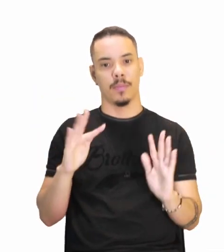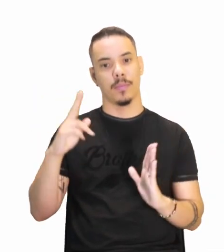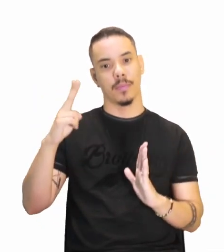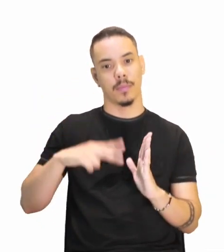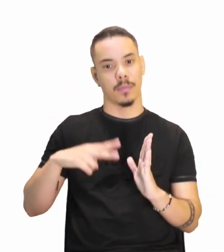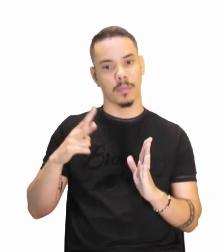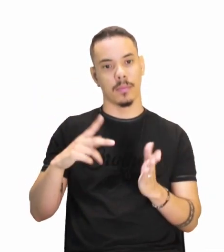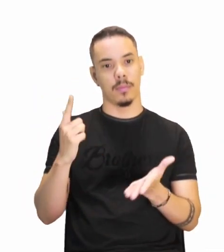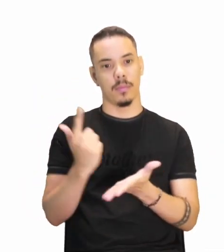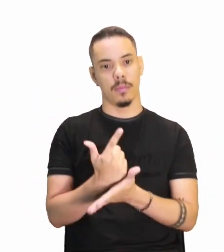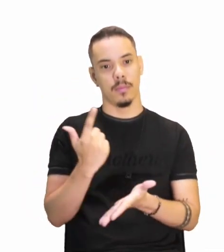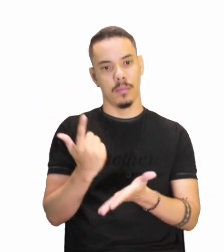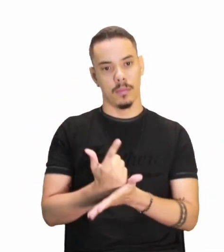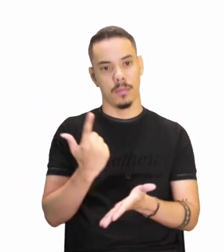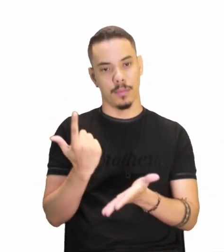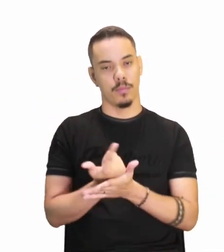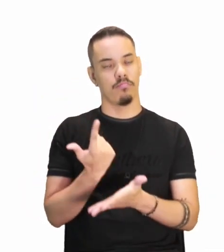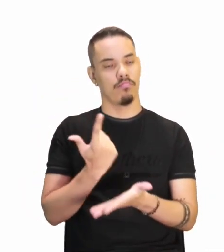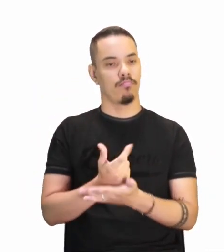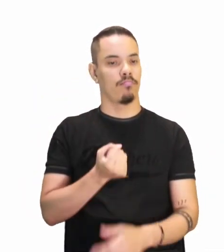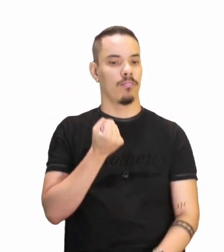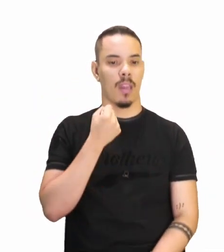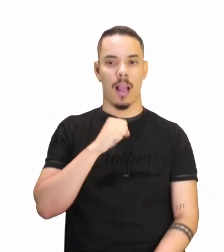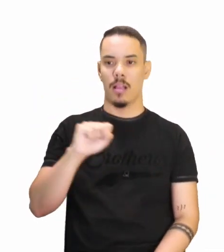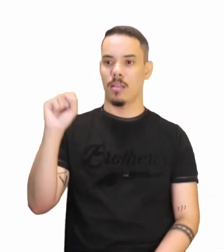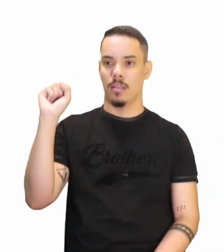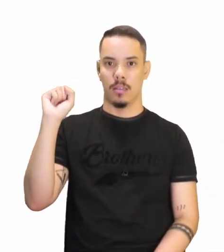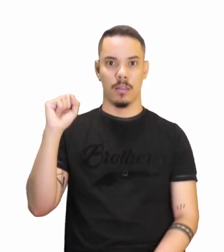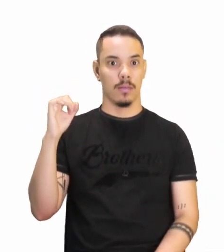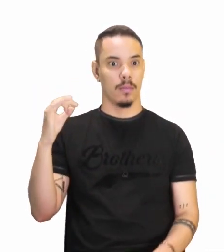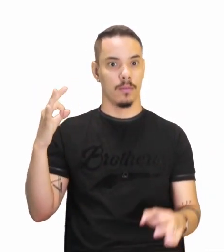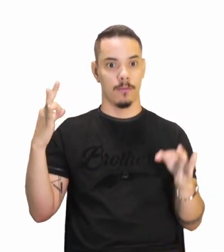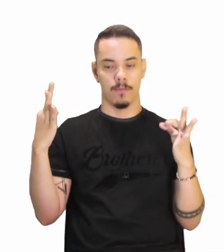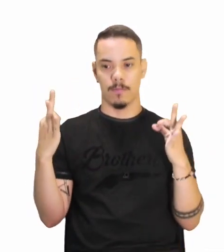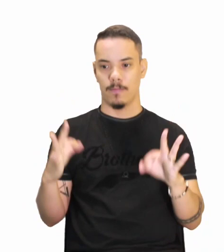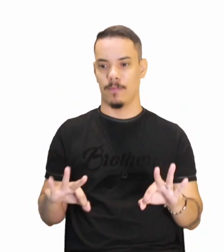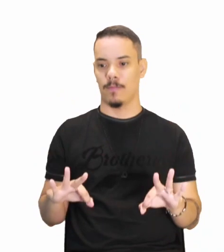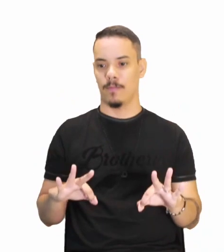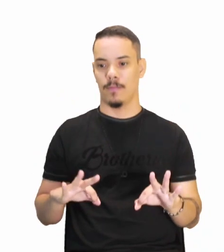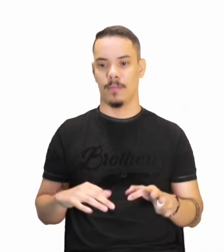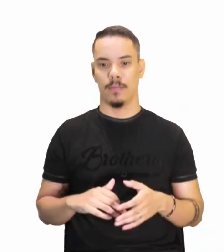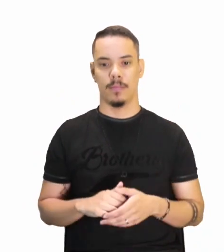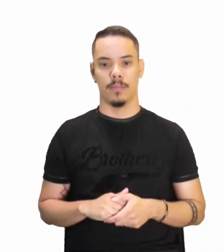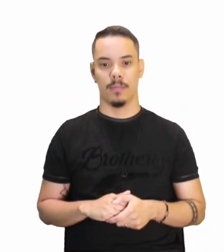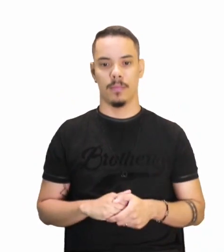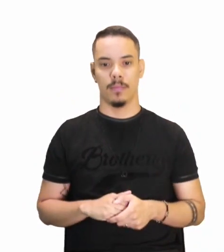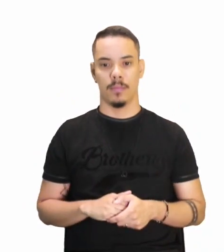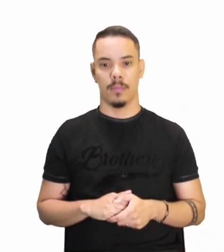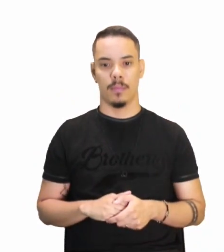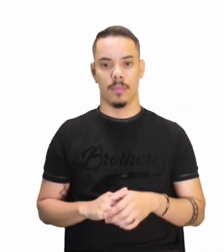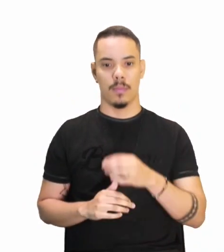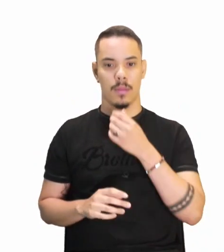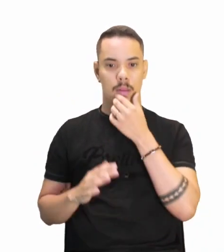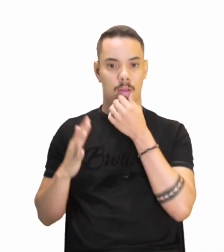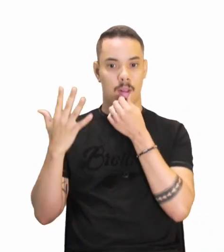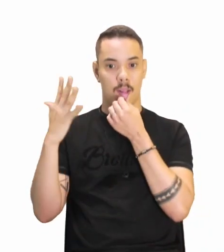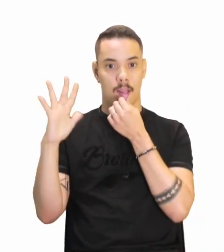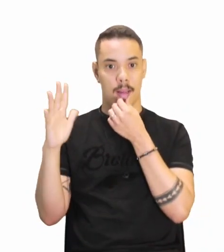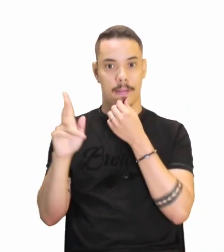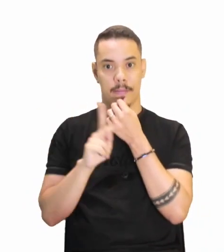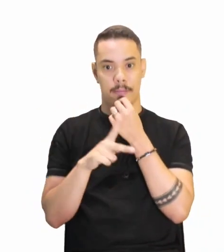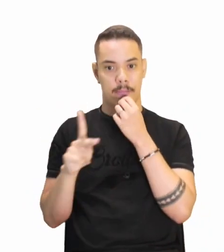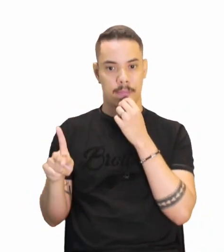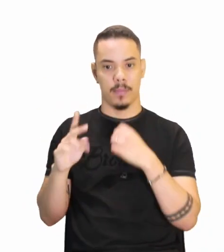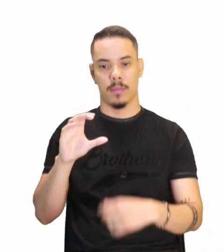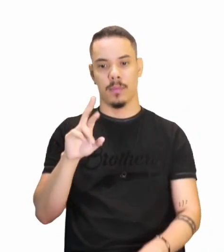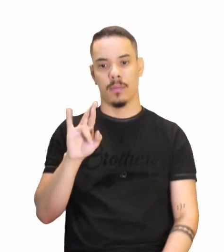armadinhos aí a razão na leitura concentrados certo então aqui parabéns a professora